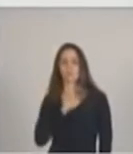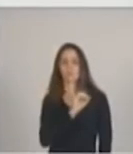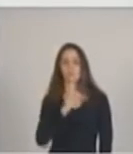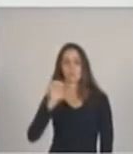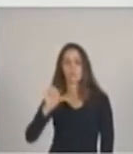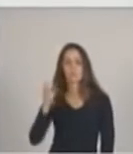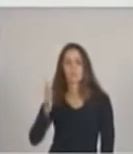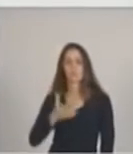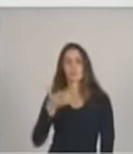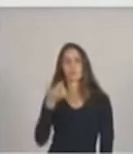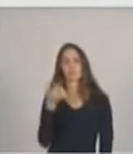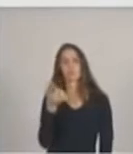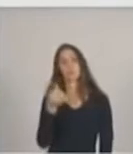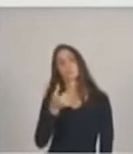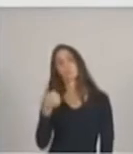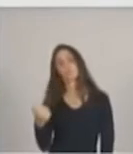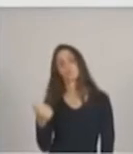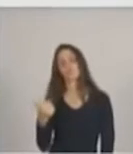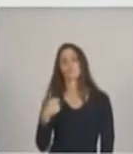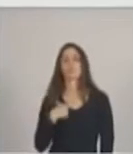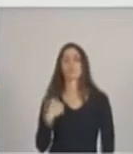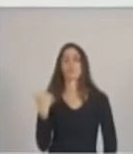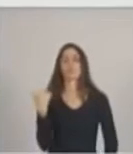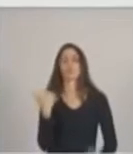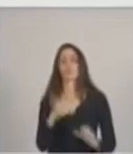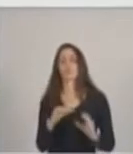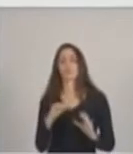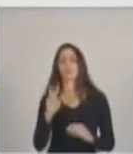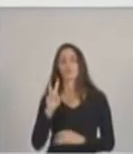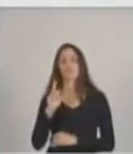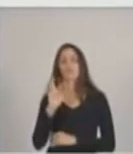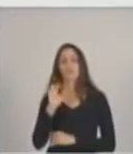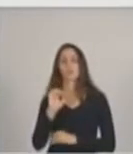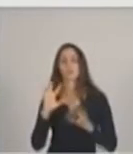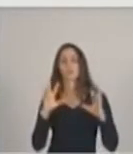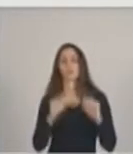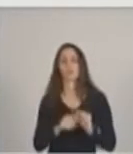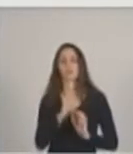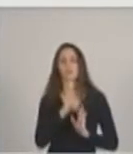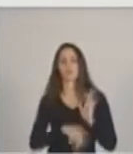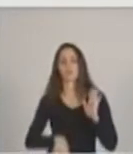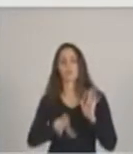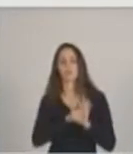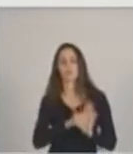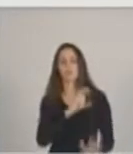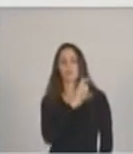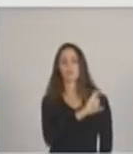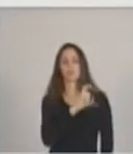09/2021. Mensagem de veto total aposto ao projeto de lei número